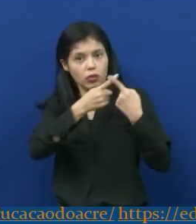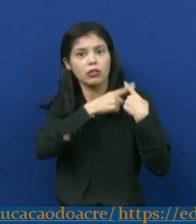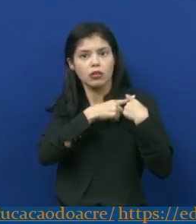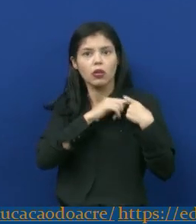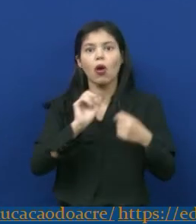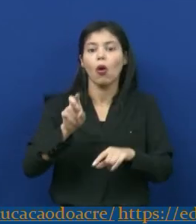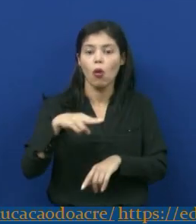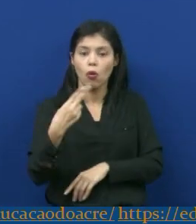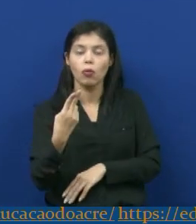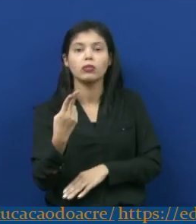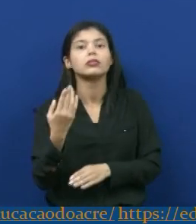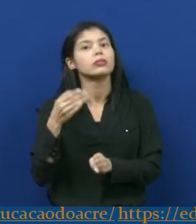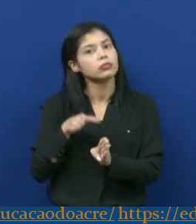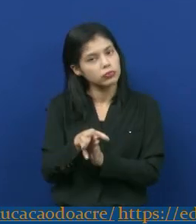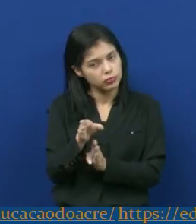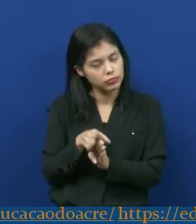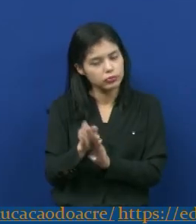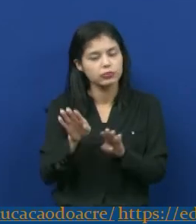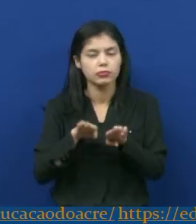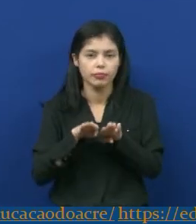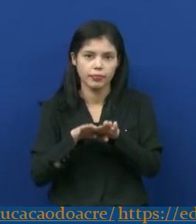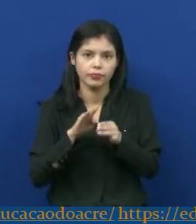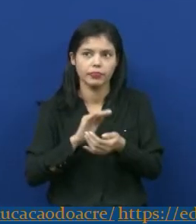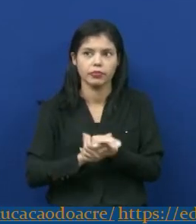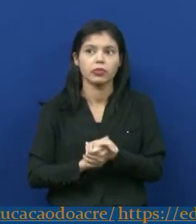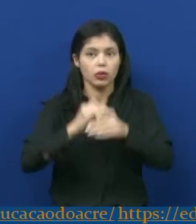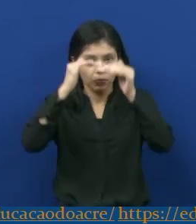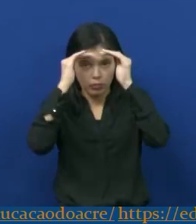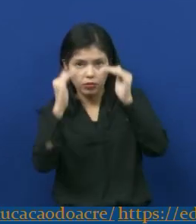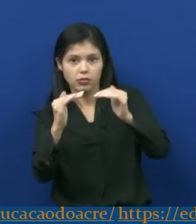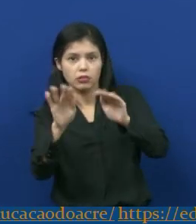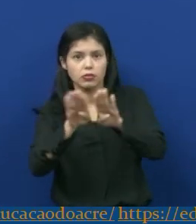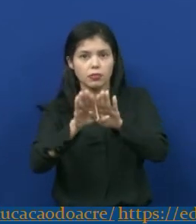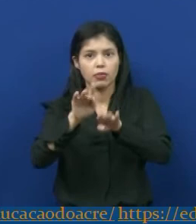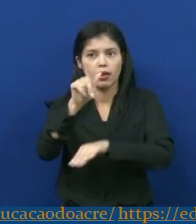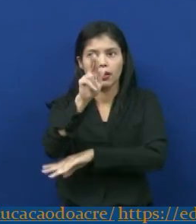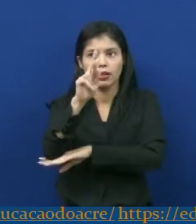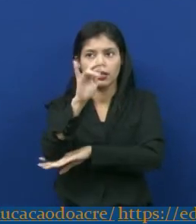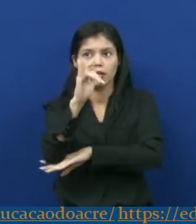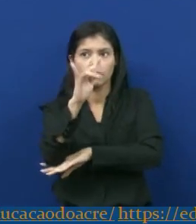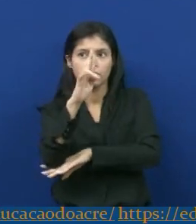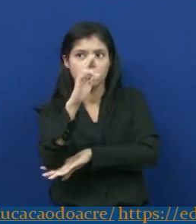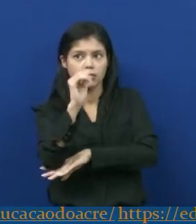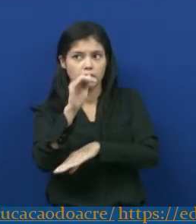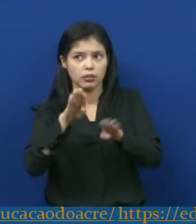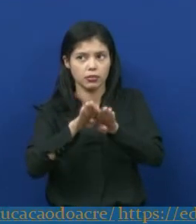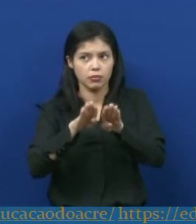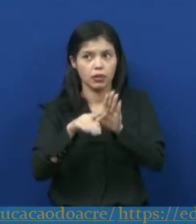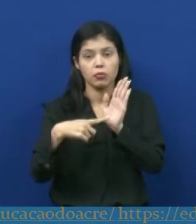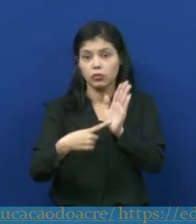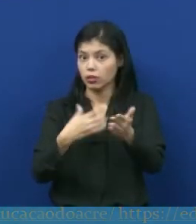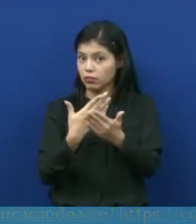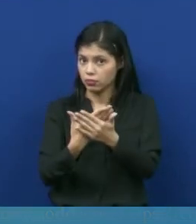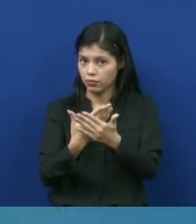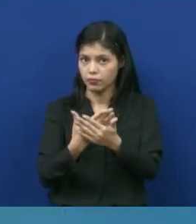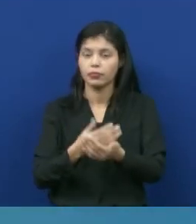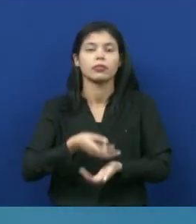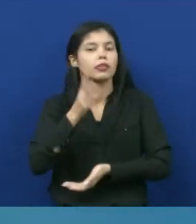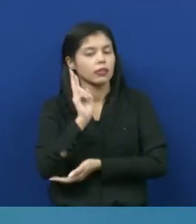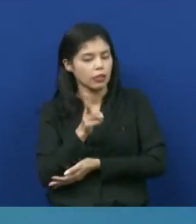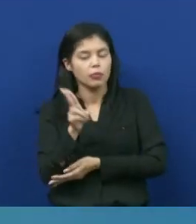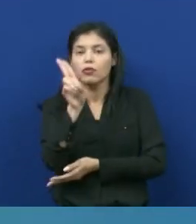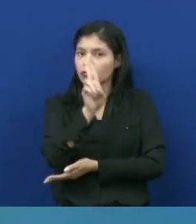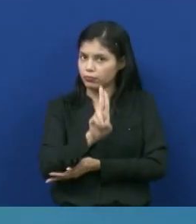ou mesmo com um simples conselho, tá? Obedecendo as estruturas gramaticais apresentadas na aula. Então, ó, sempre